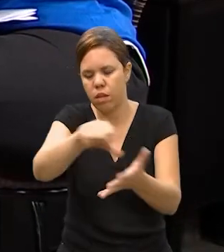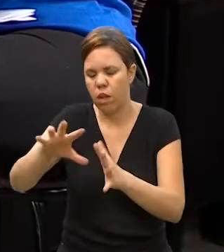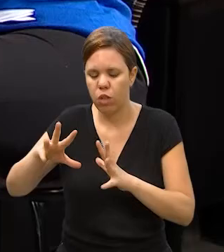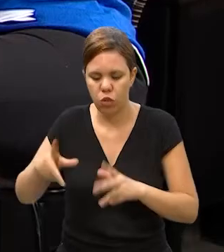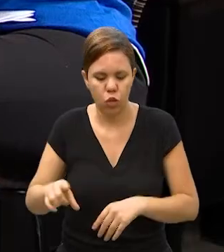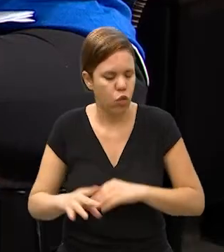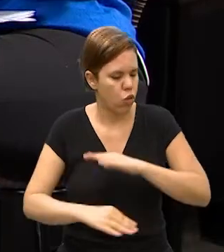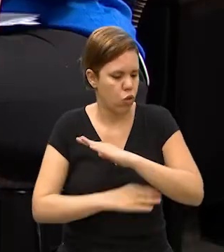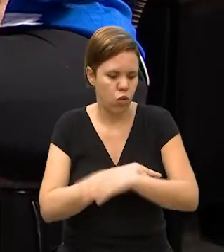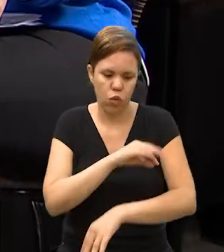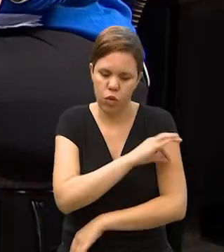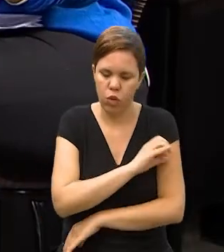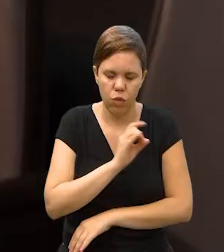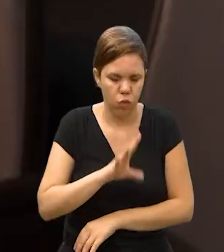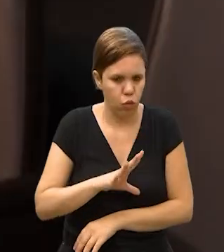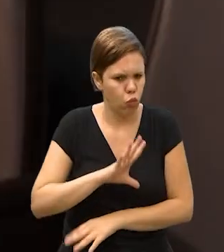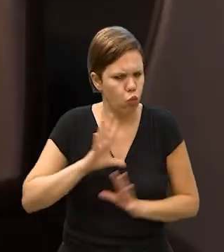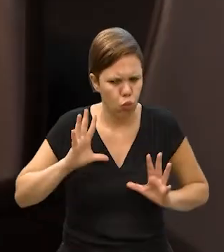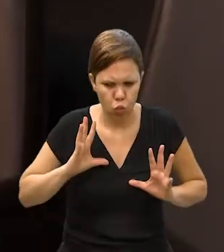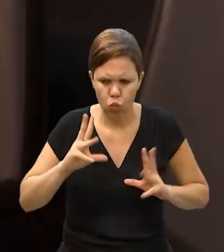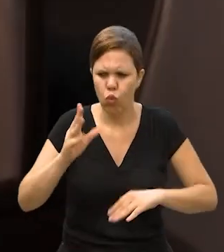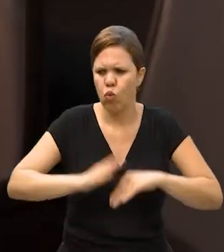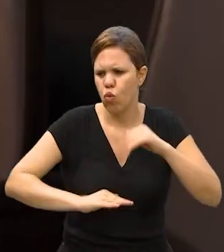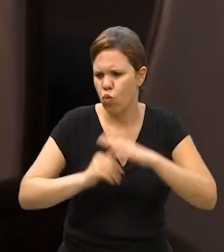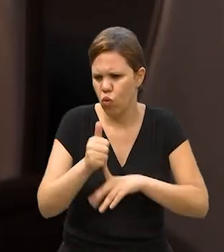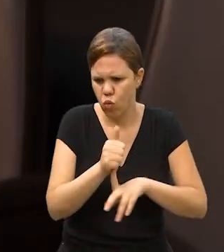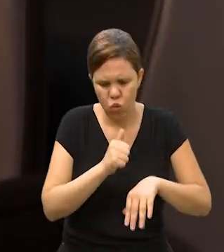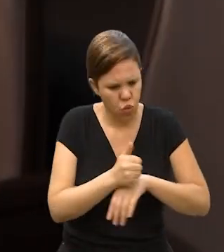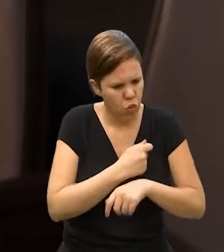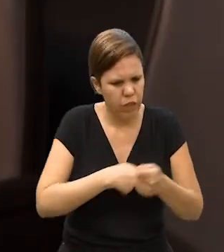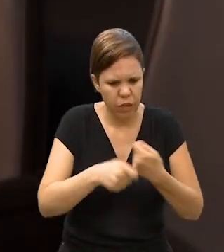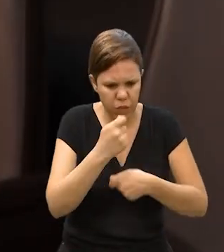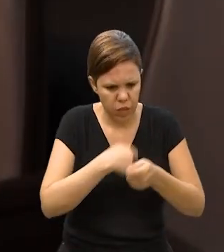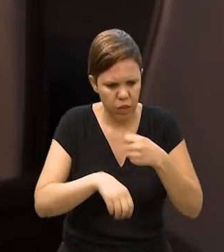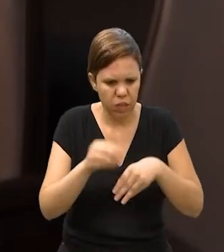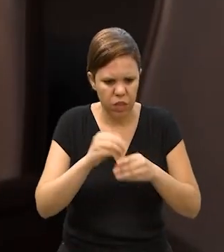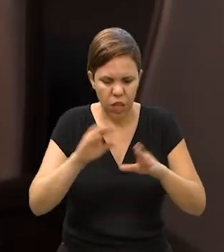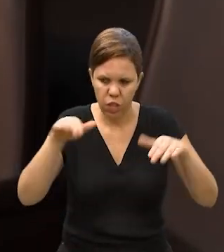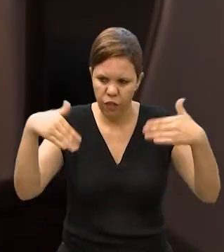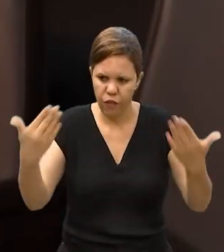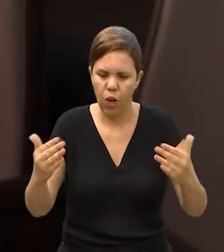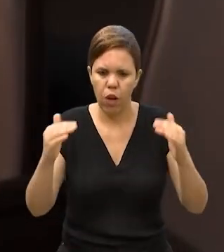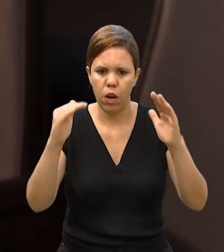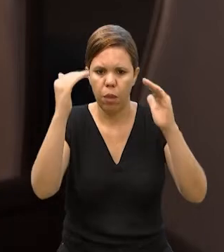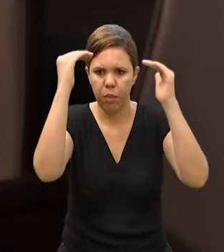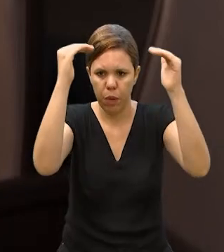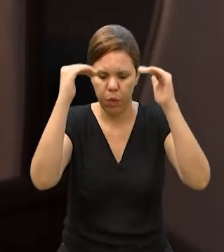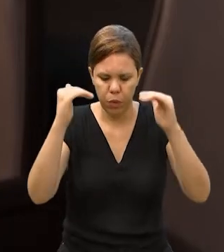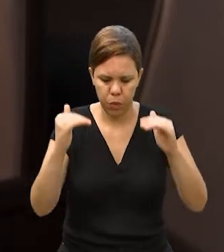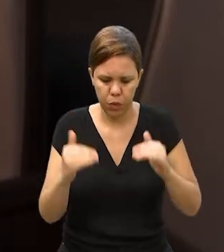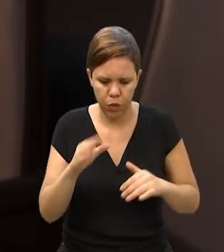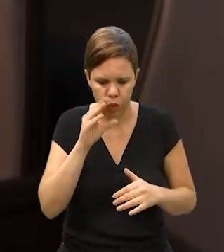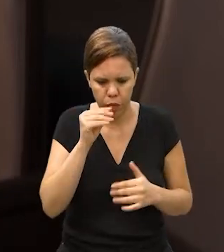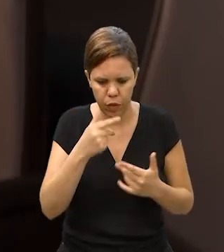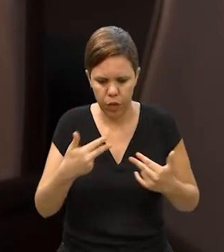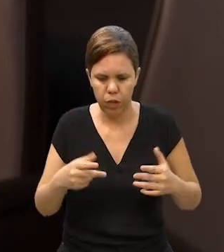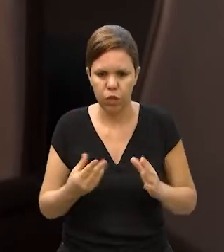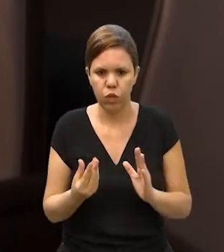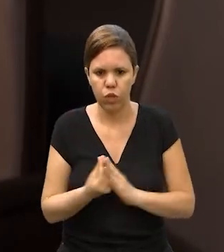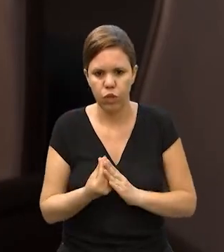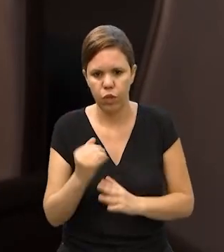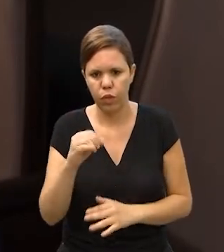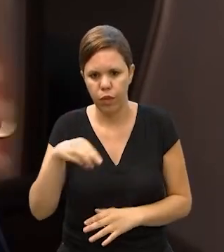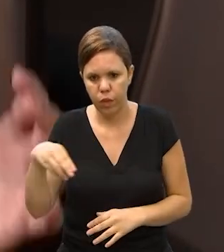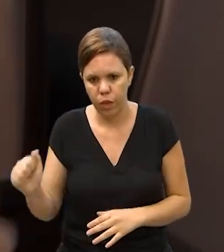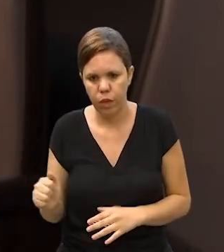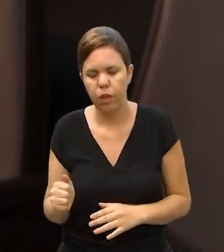ao executivo ou ao legislativo. Não, tanto na administração direta quanto nas autarquias, né? Que aí a gente pode, a SANASA, a IMA,